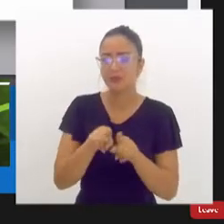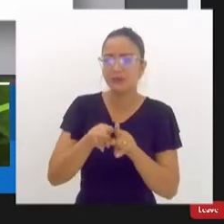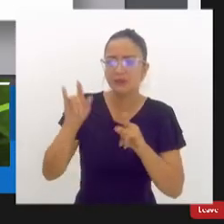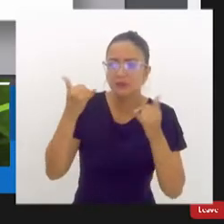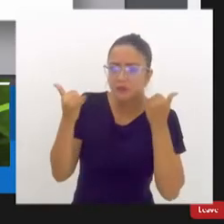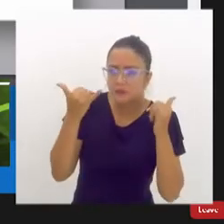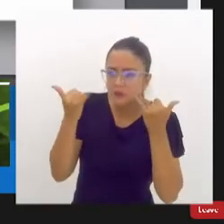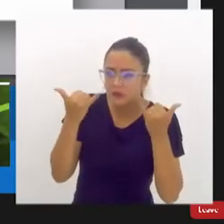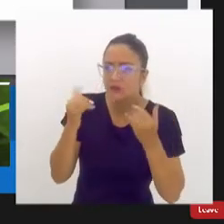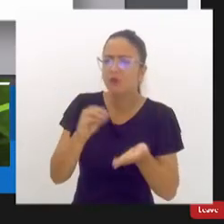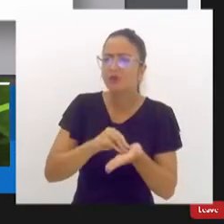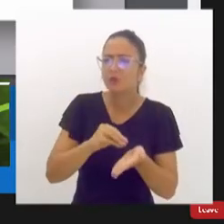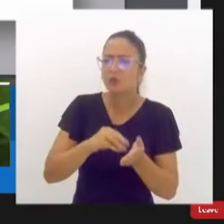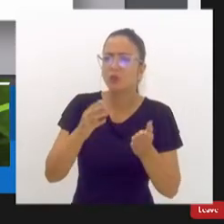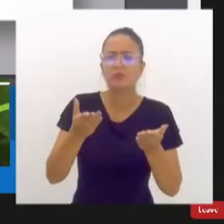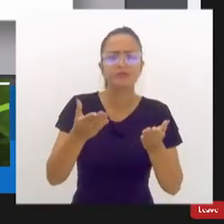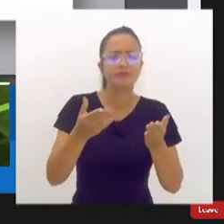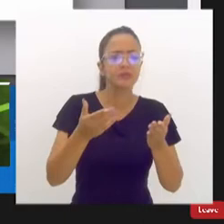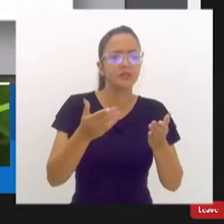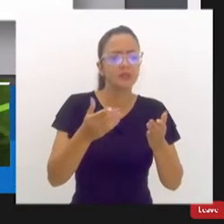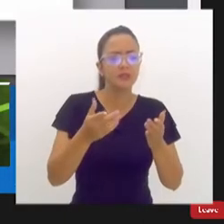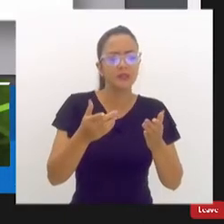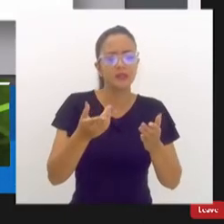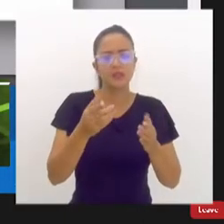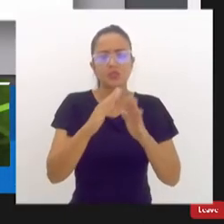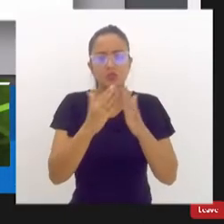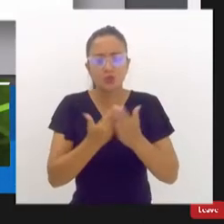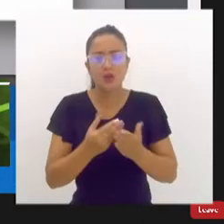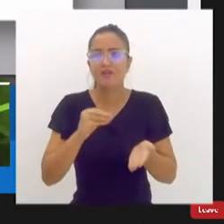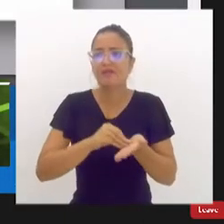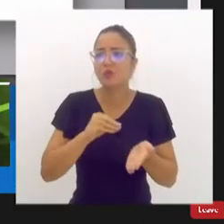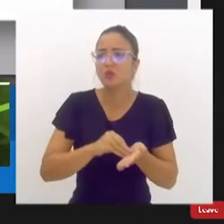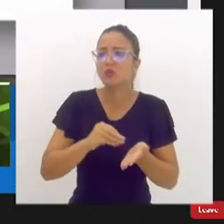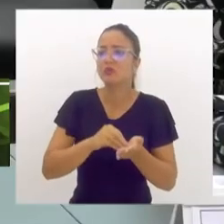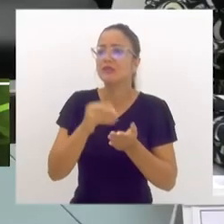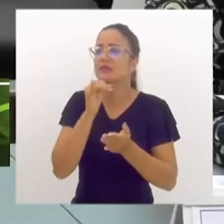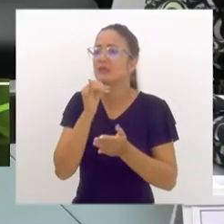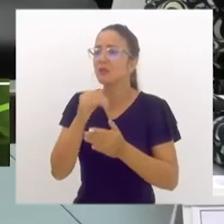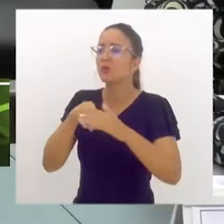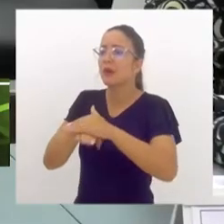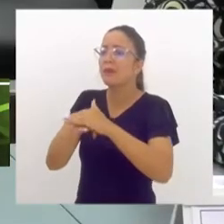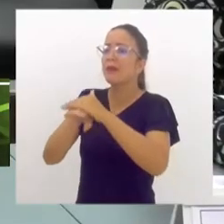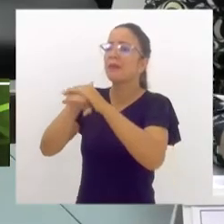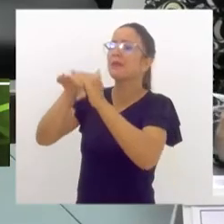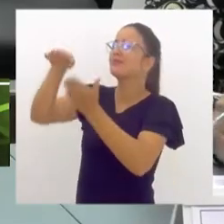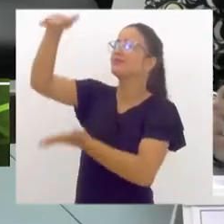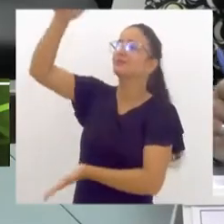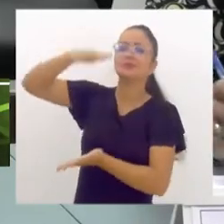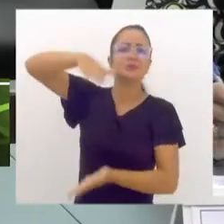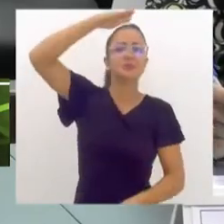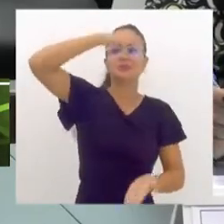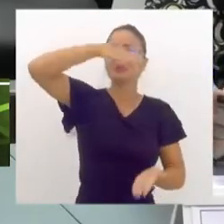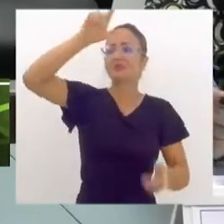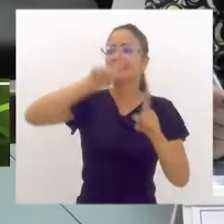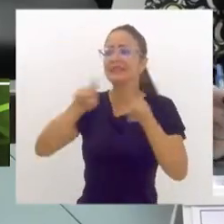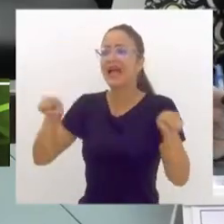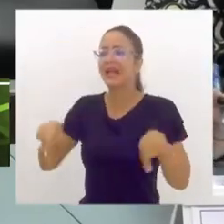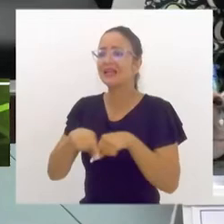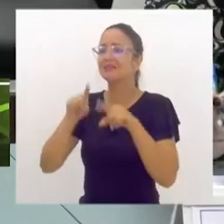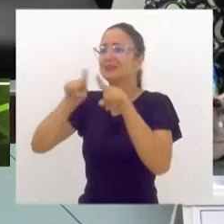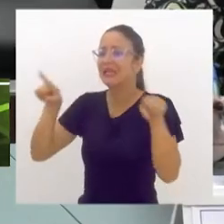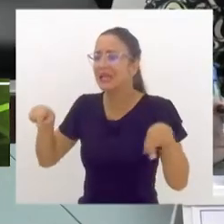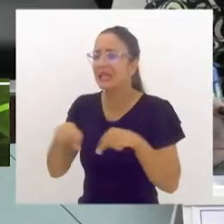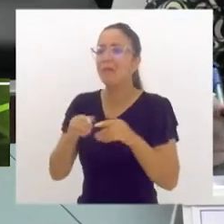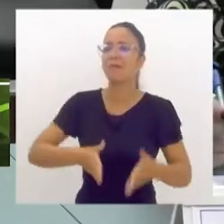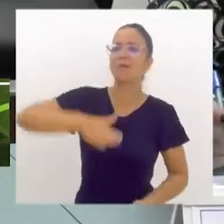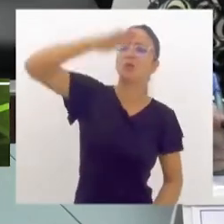espaço das escolas. Nós temos escolas com arquivos físicos gigantescos, ocupando salas e salas de aula. A